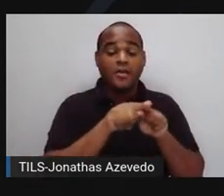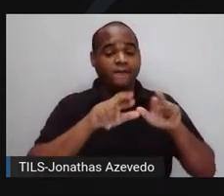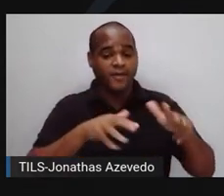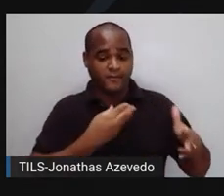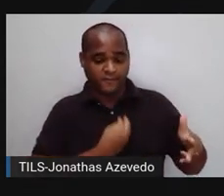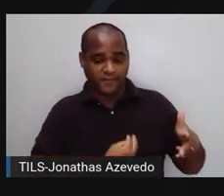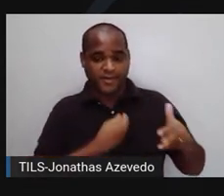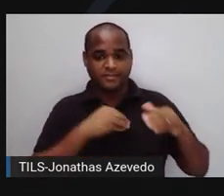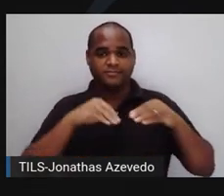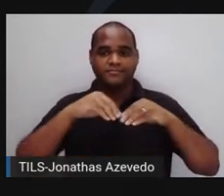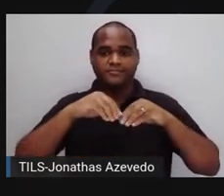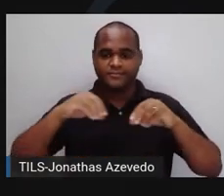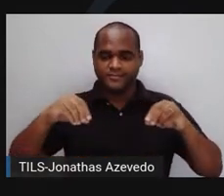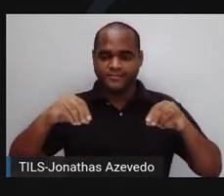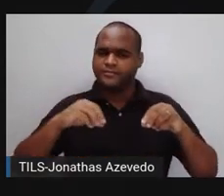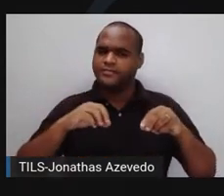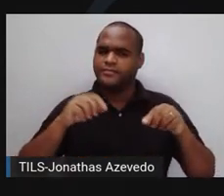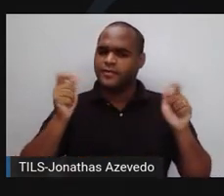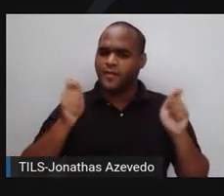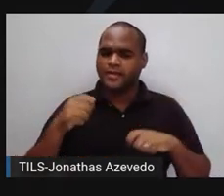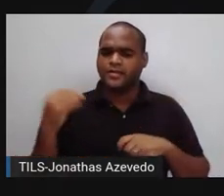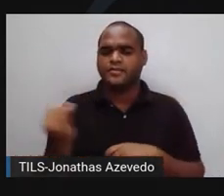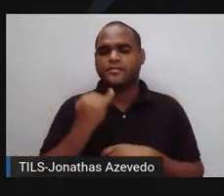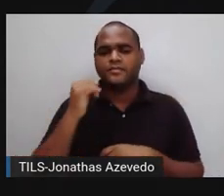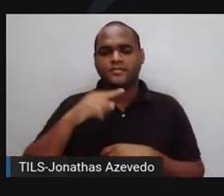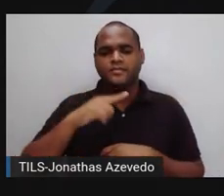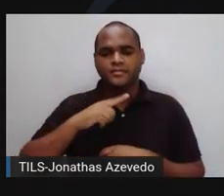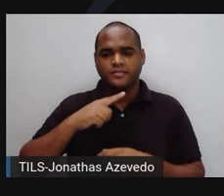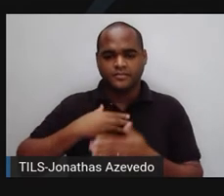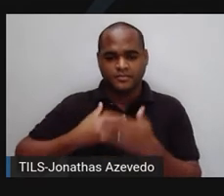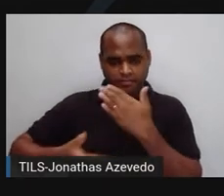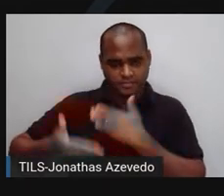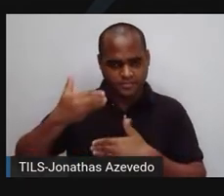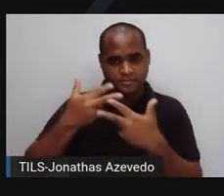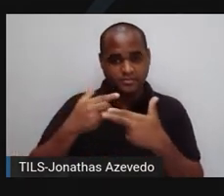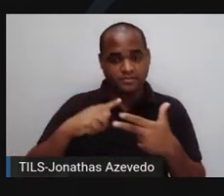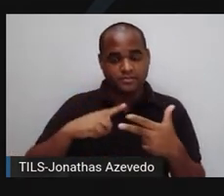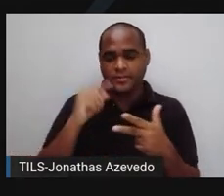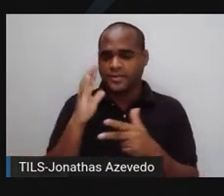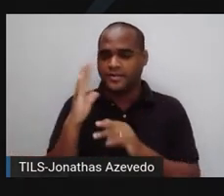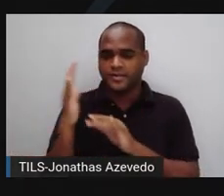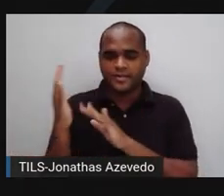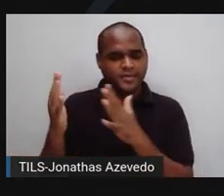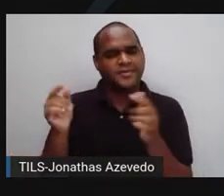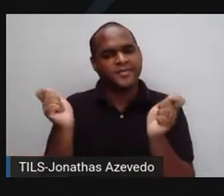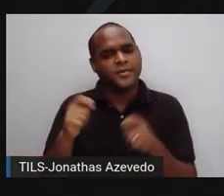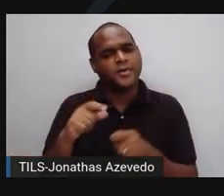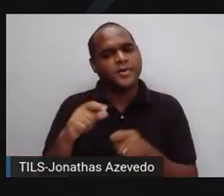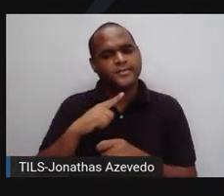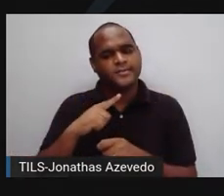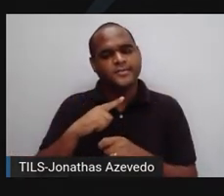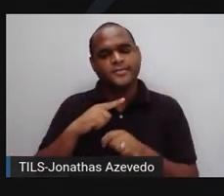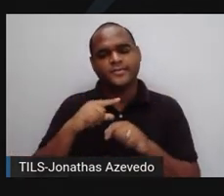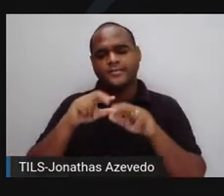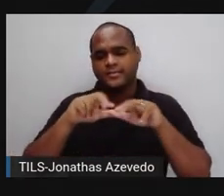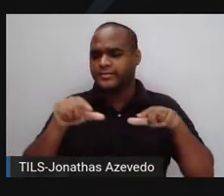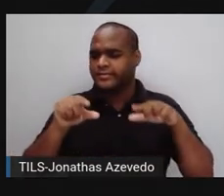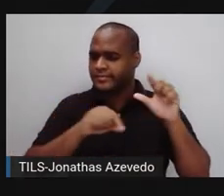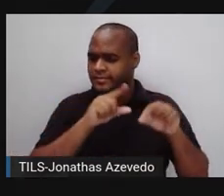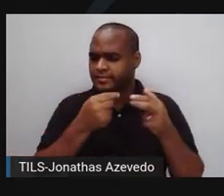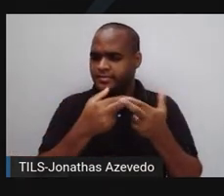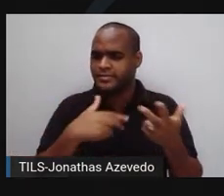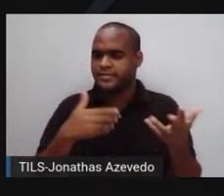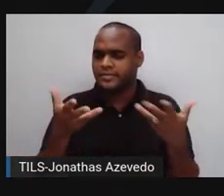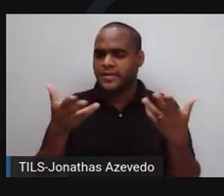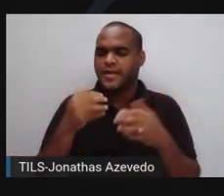Terra é uma forma de lidar com essa crise é contar com serviços que a natureza desenvolveu de maneira sofisticada durante